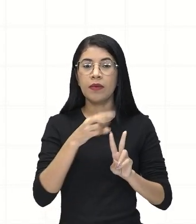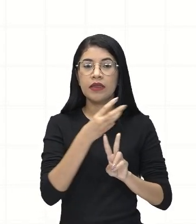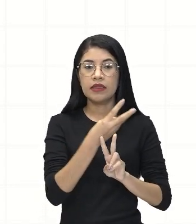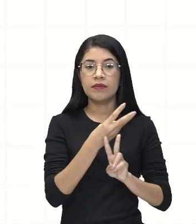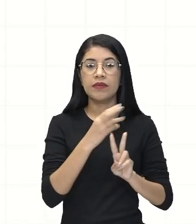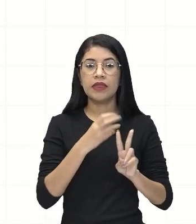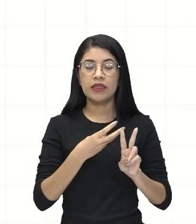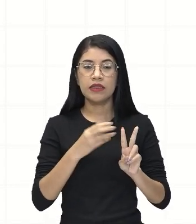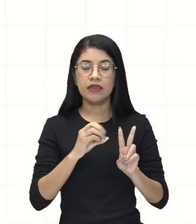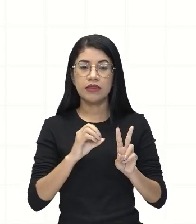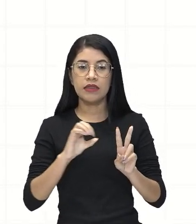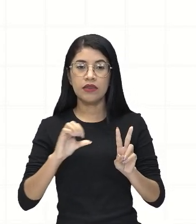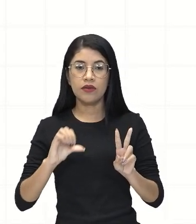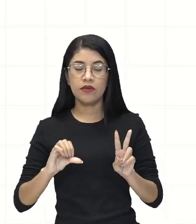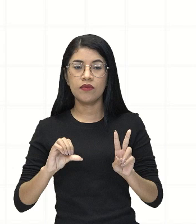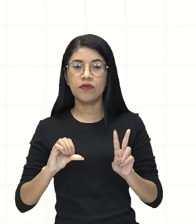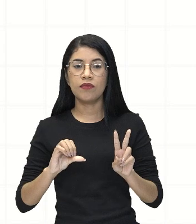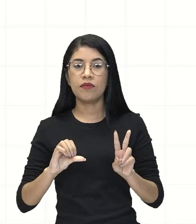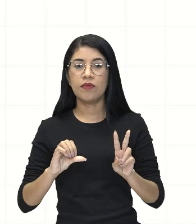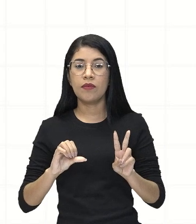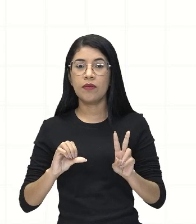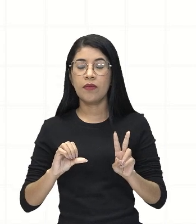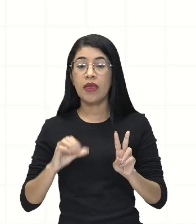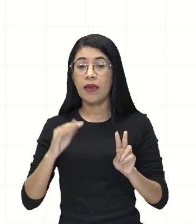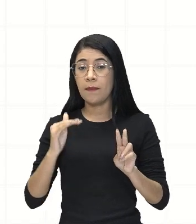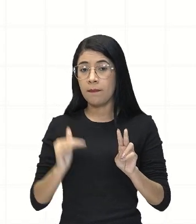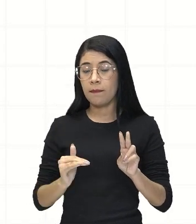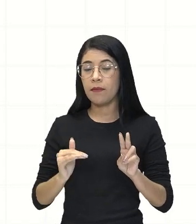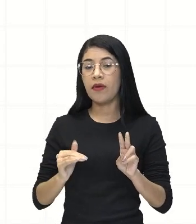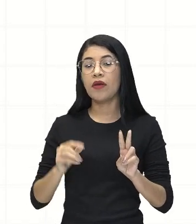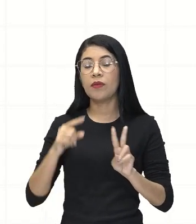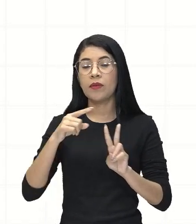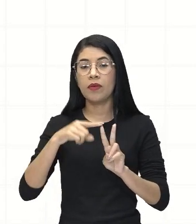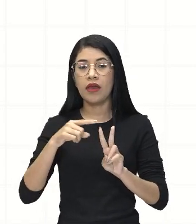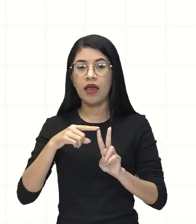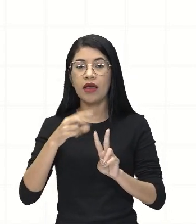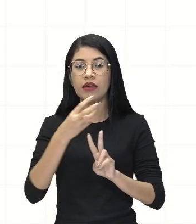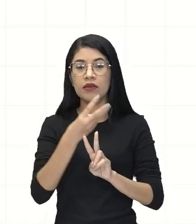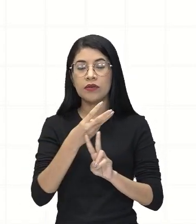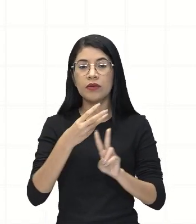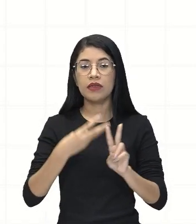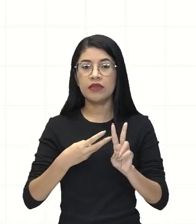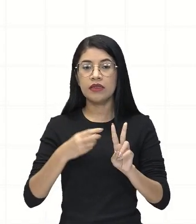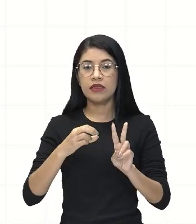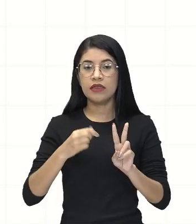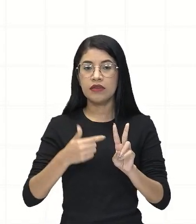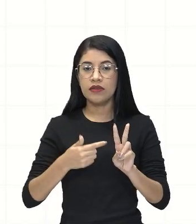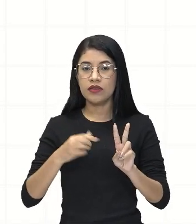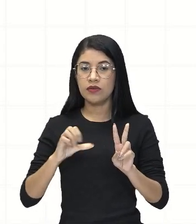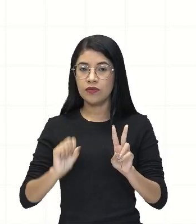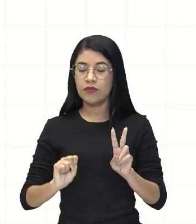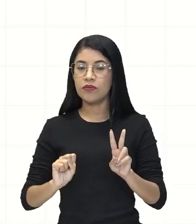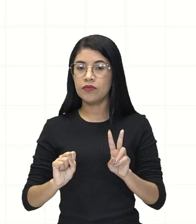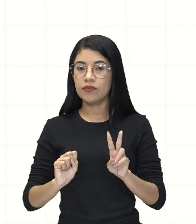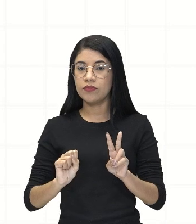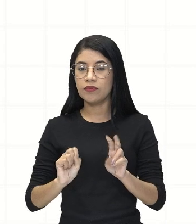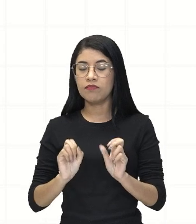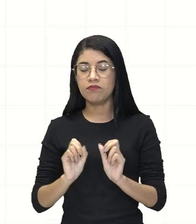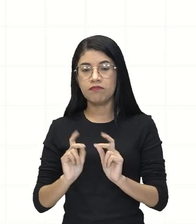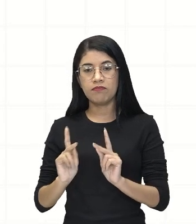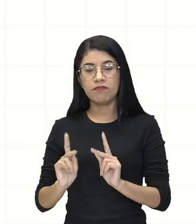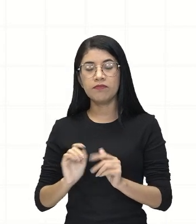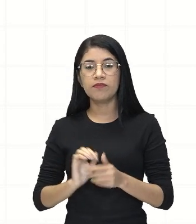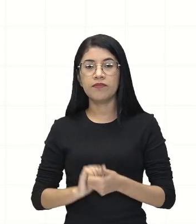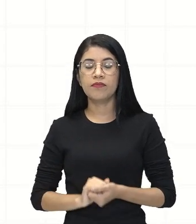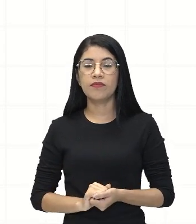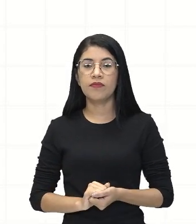menor do que raiz cúbica de 128. Muito bem. E